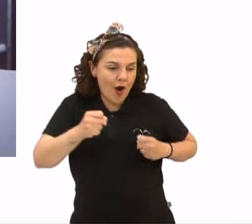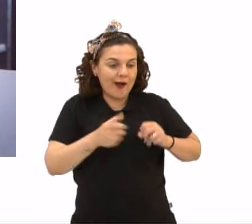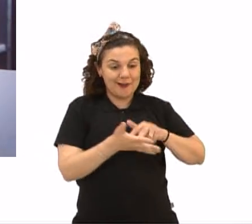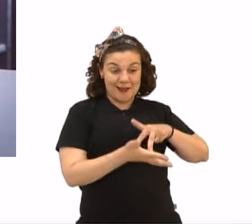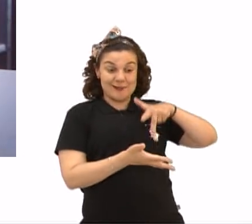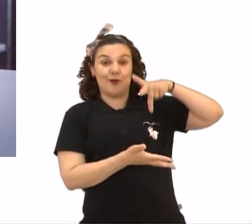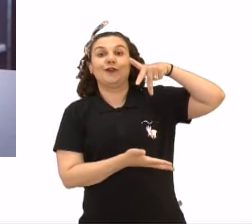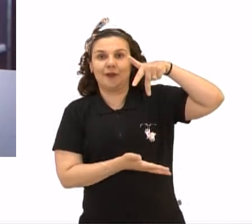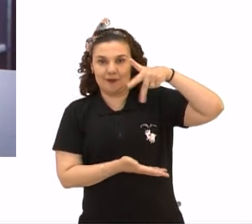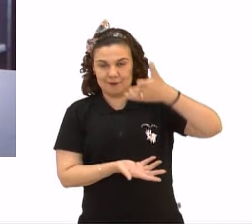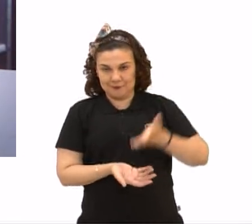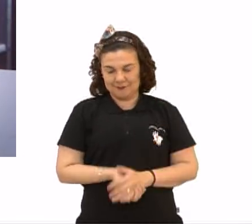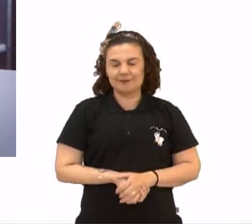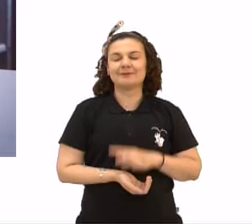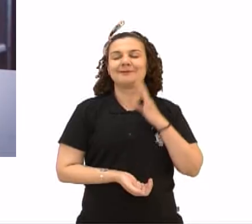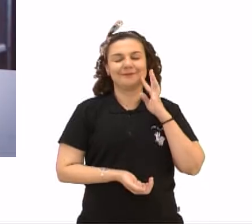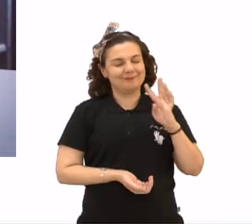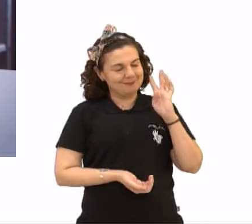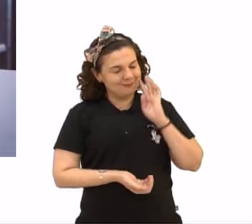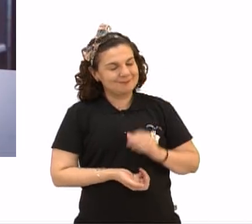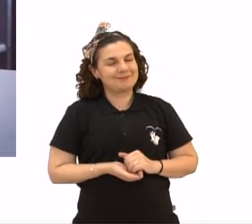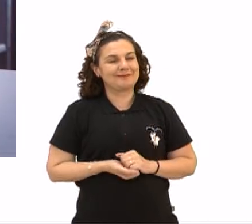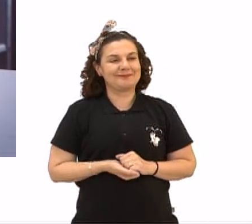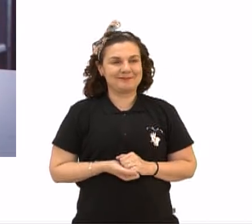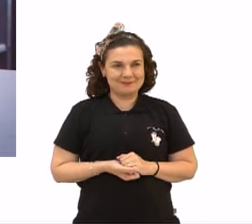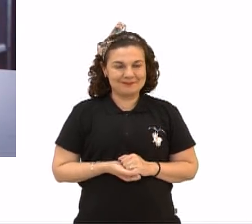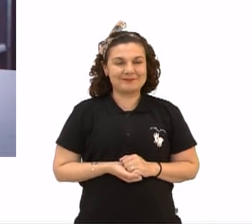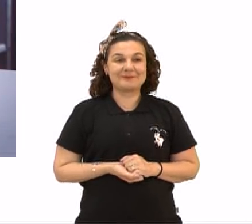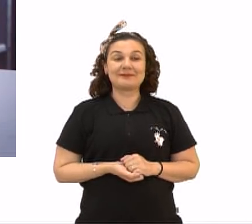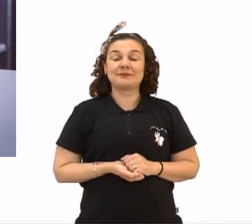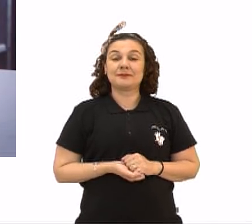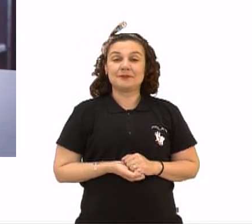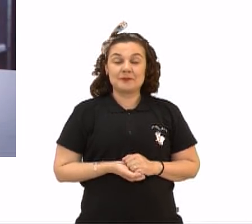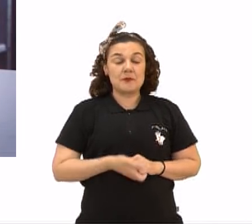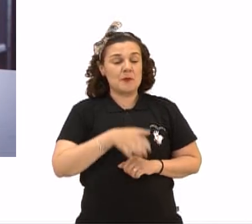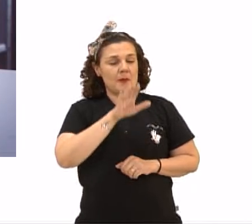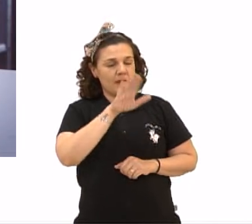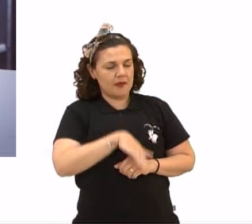mesmo. né? Show de bola essa situação ali.